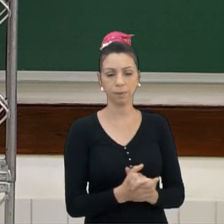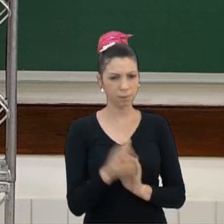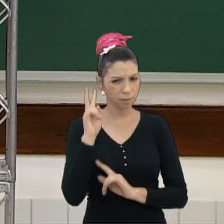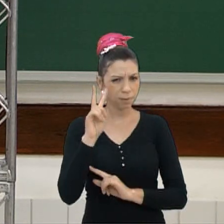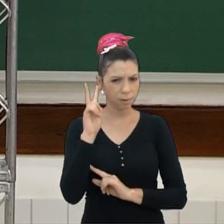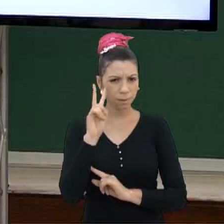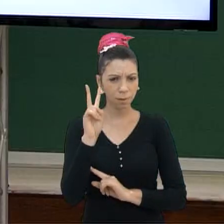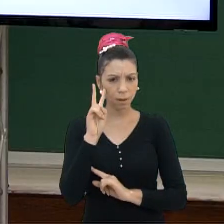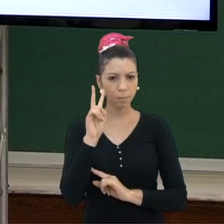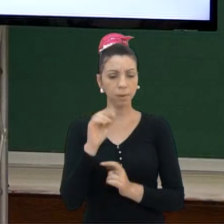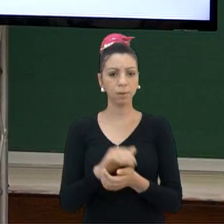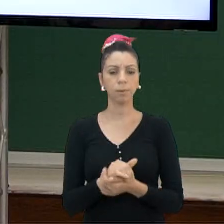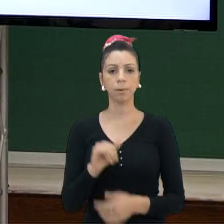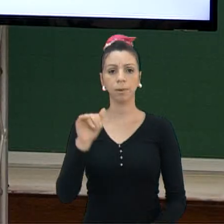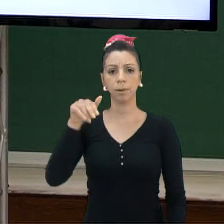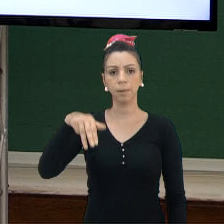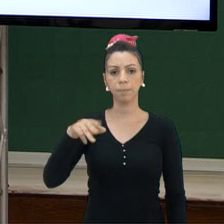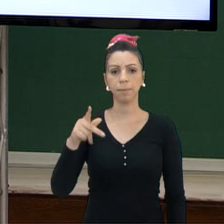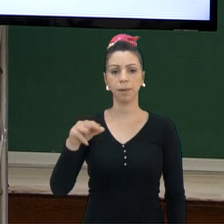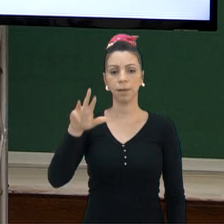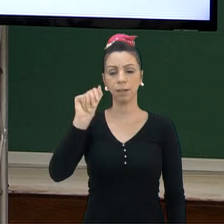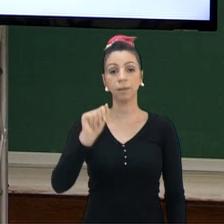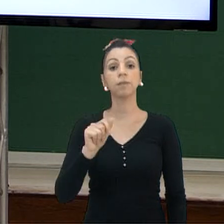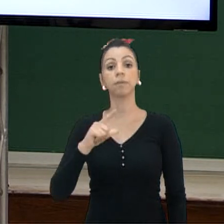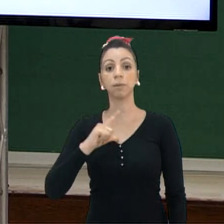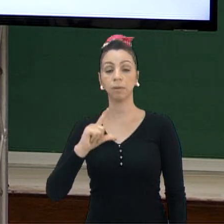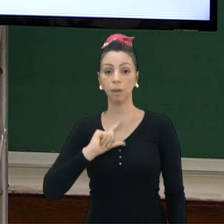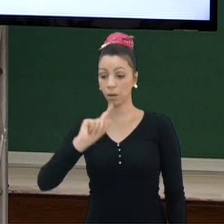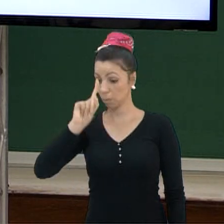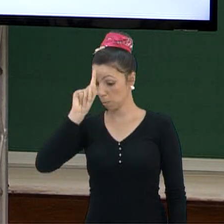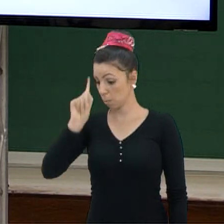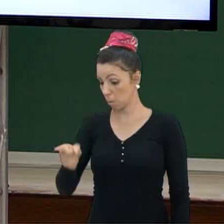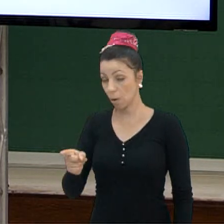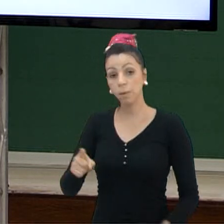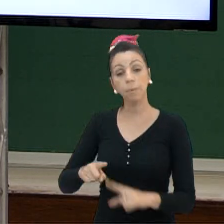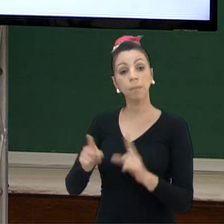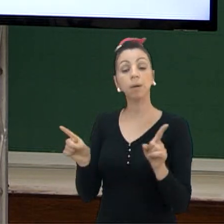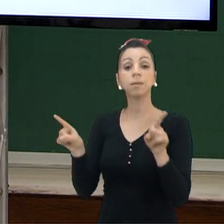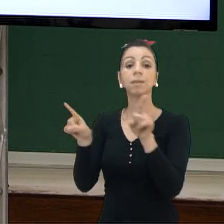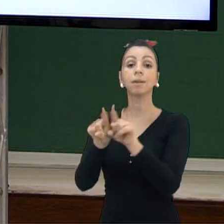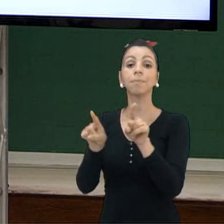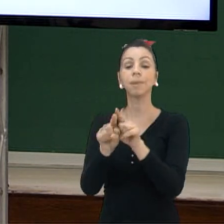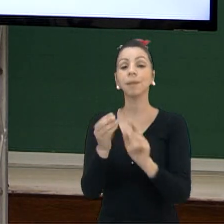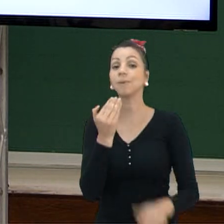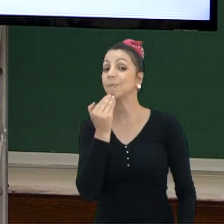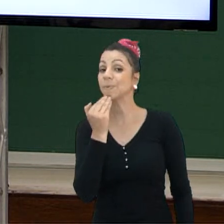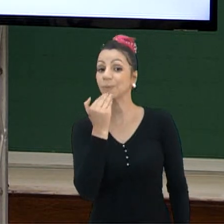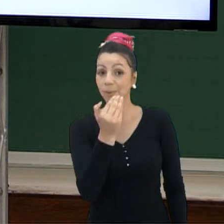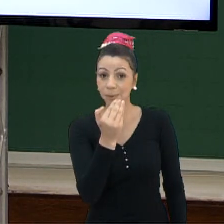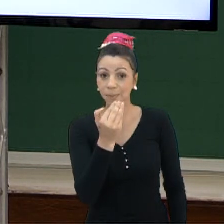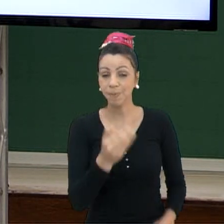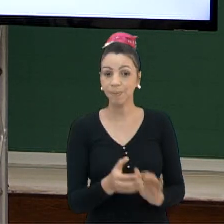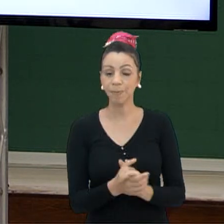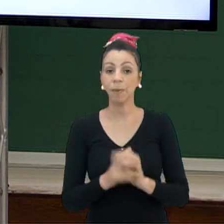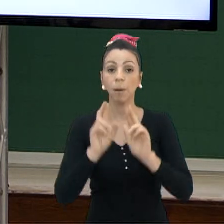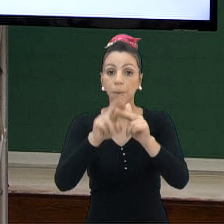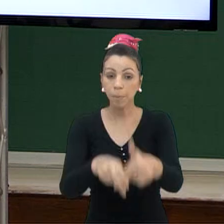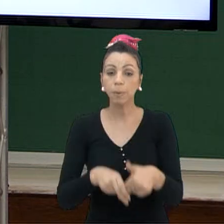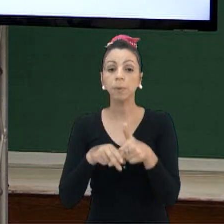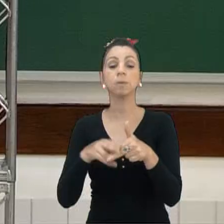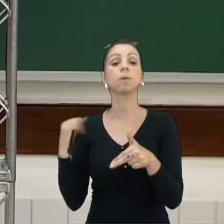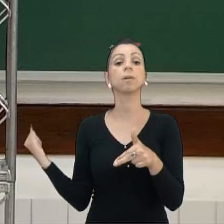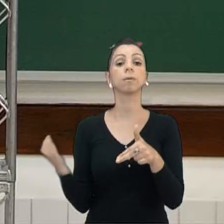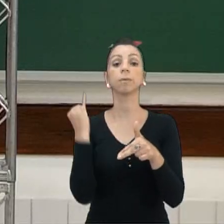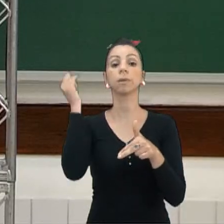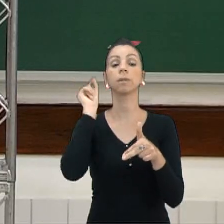lembrados que o imperativo ele tem essa ideia de ordem, mas também pode ter a ideia de pedido. Por isso é importante que